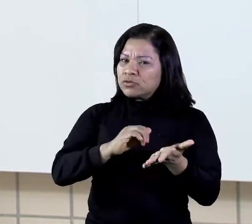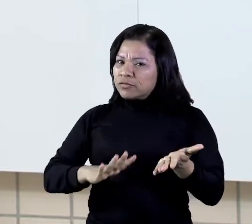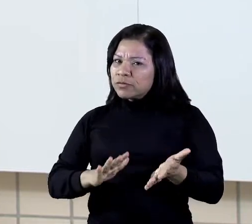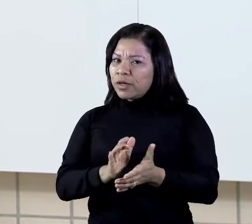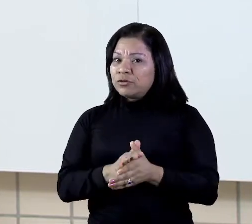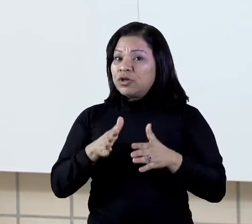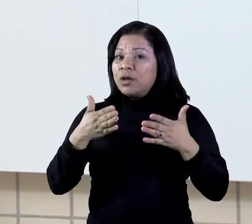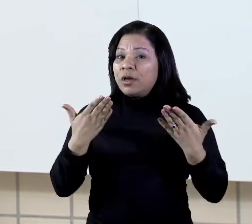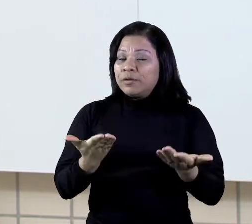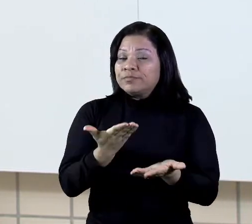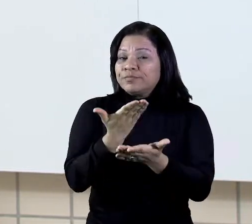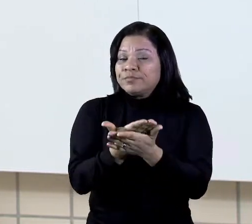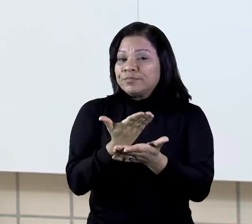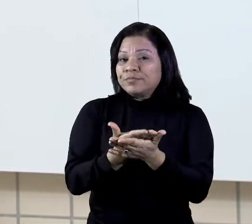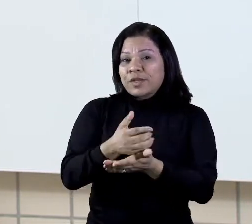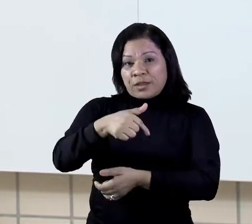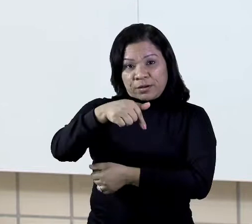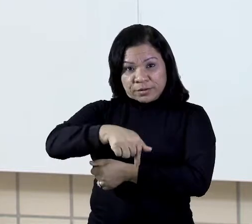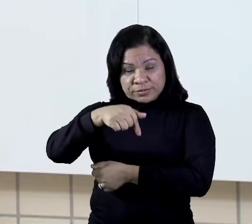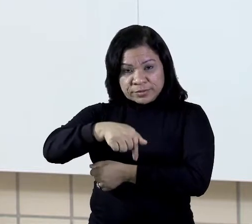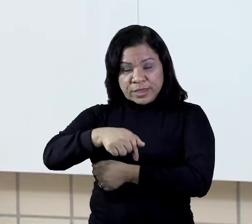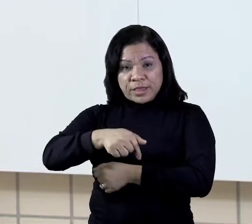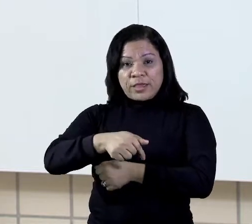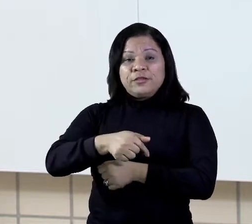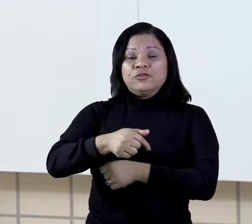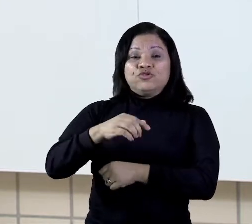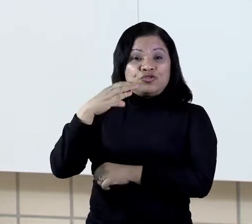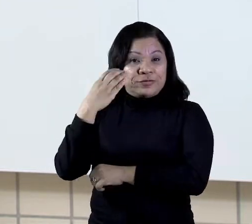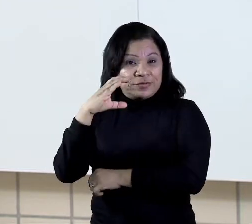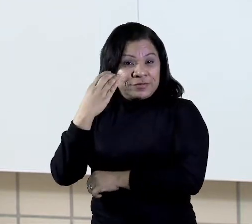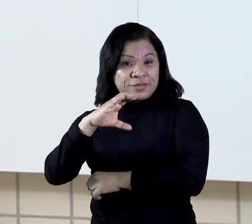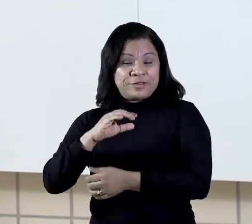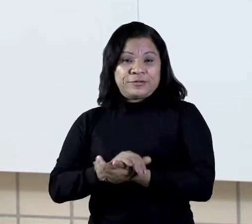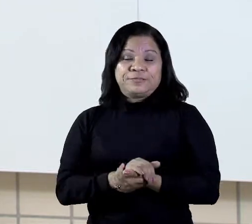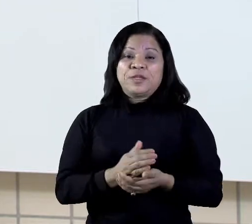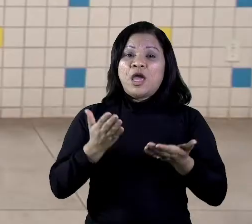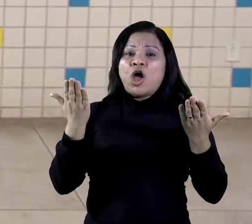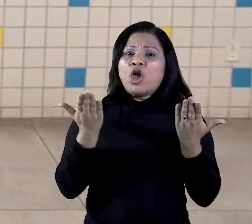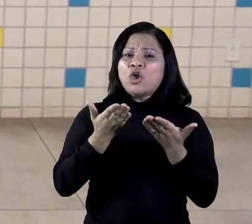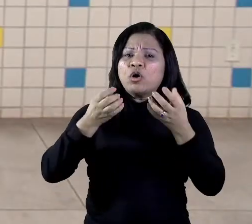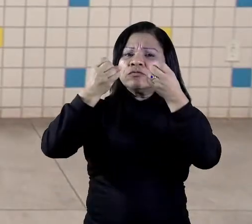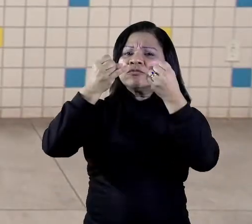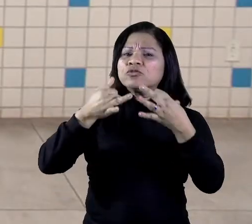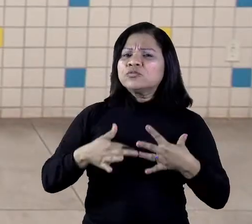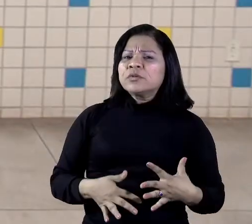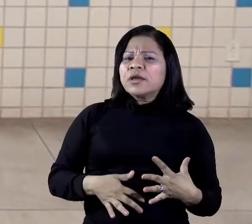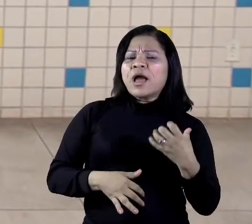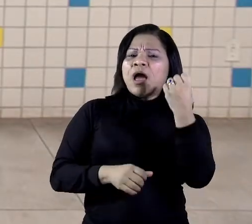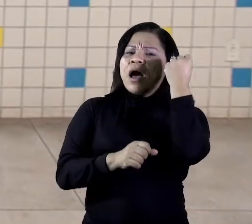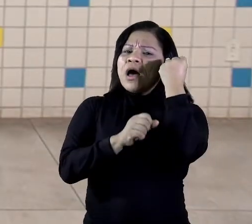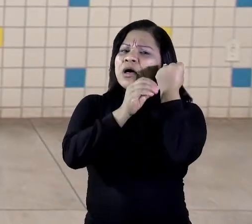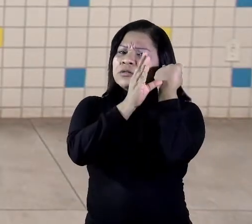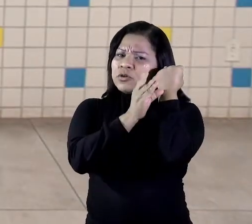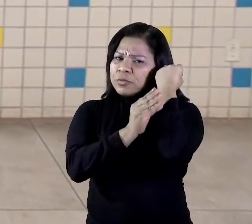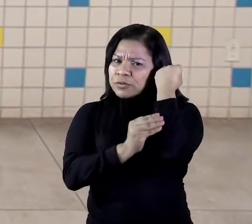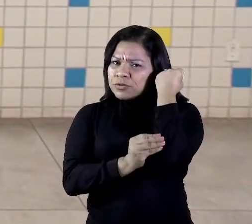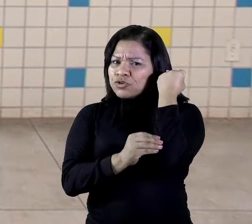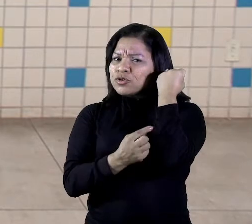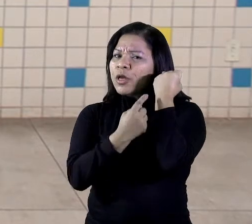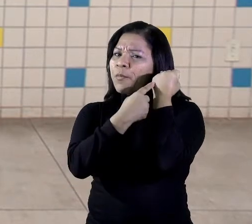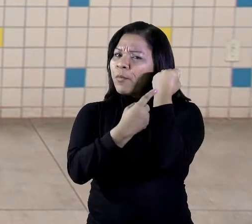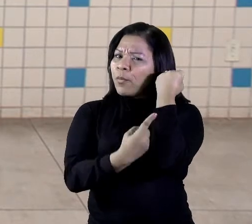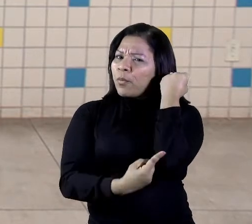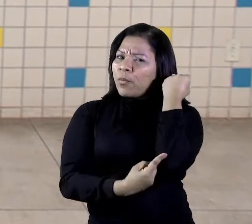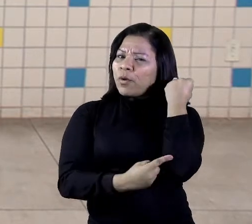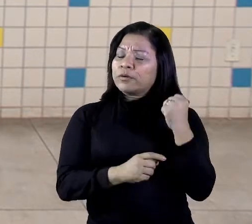7 do componente ciências e hoje nós vamos falar sobre sistema muscular. Bom, como que nós nos